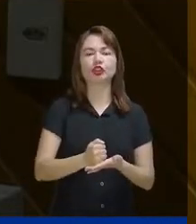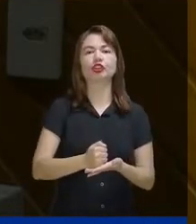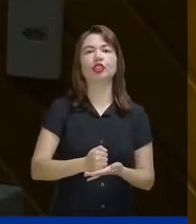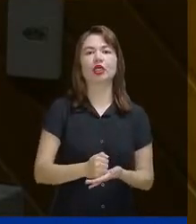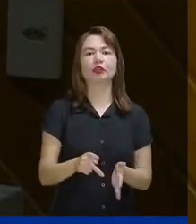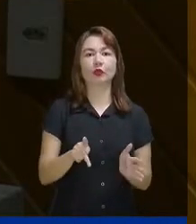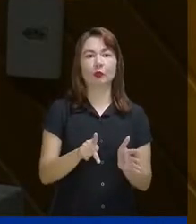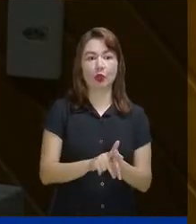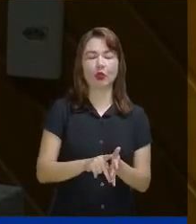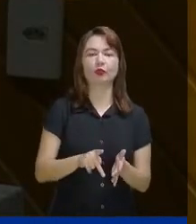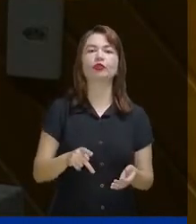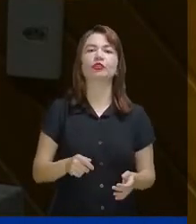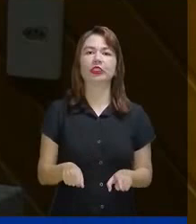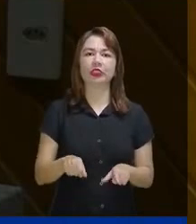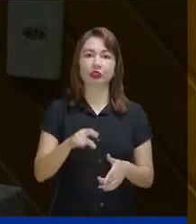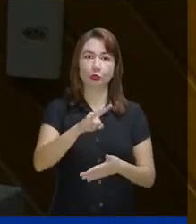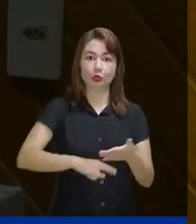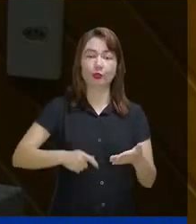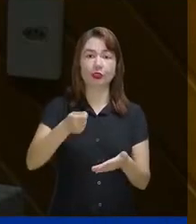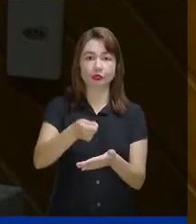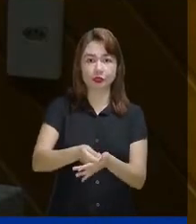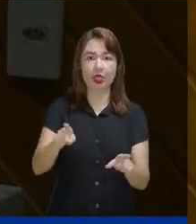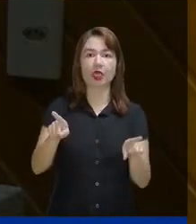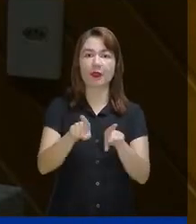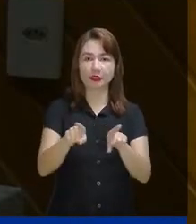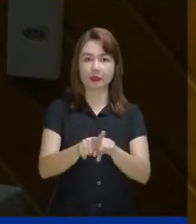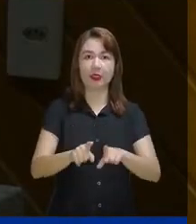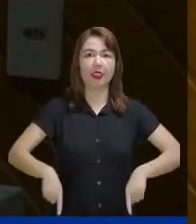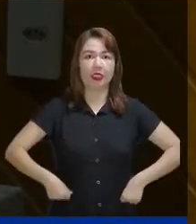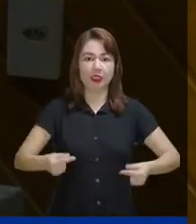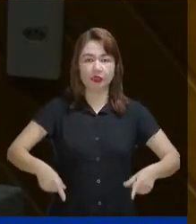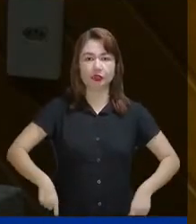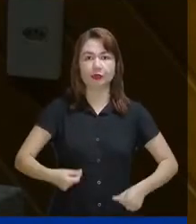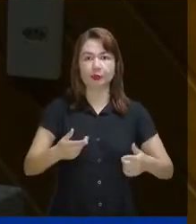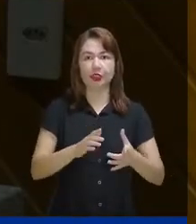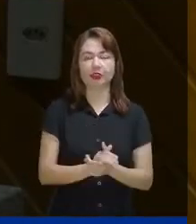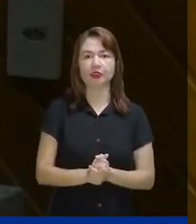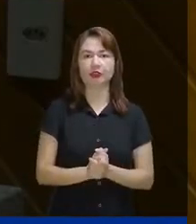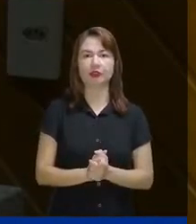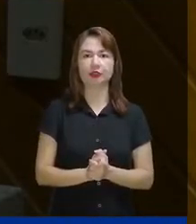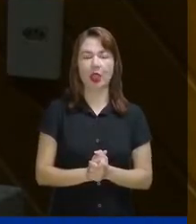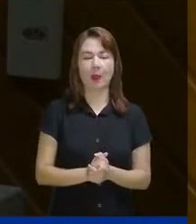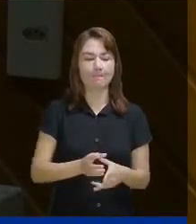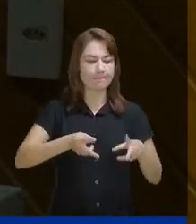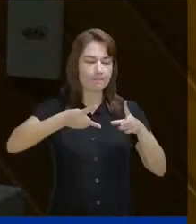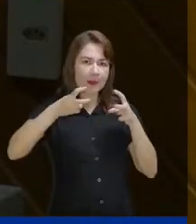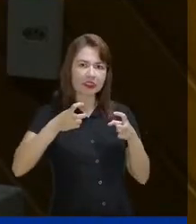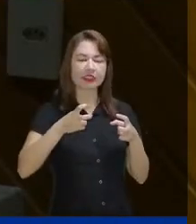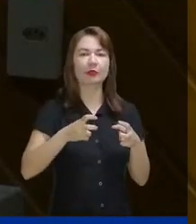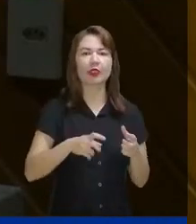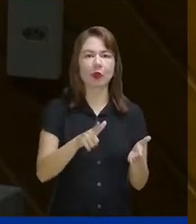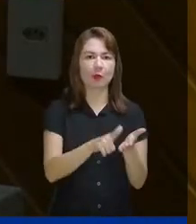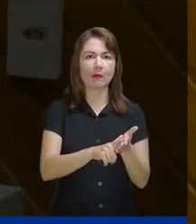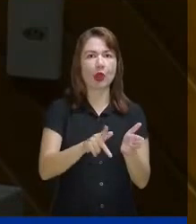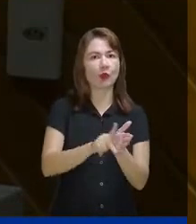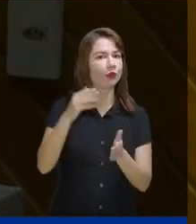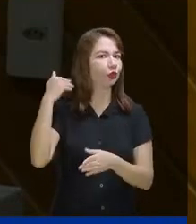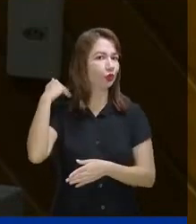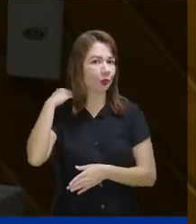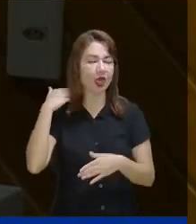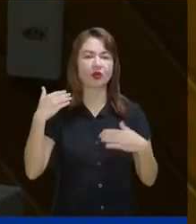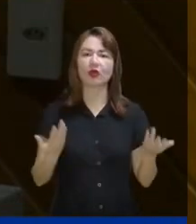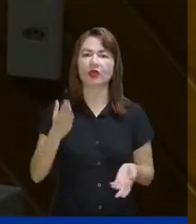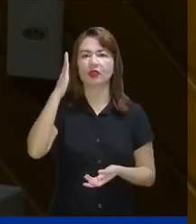recibos de pagamento. Acresce ainda que tais despesas são plenamente identificáveis nos extratos bancários, razão pela